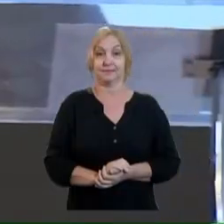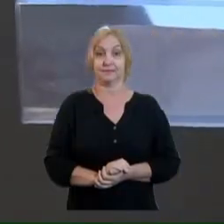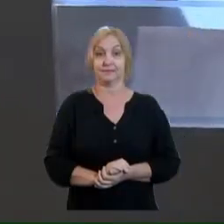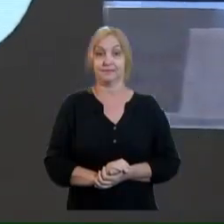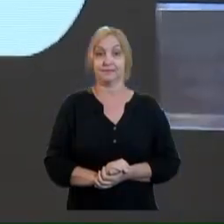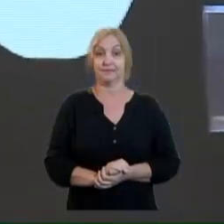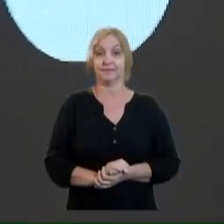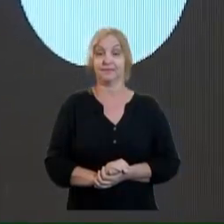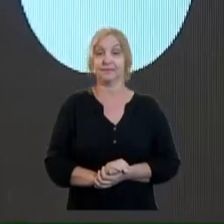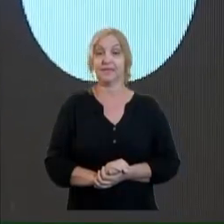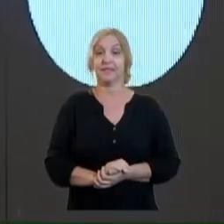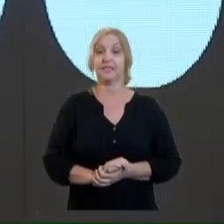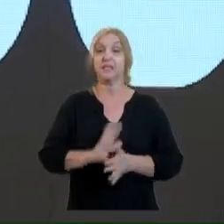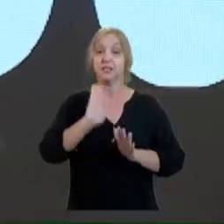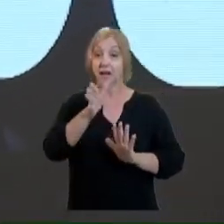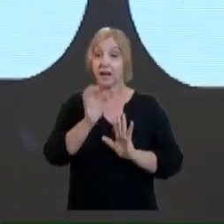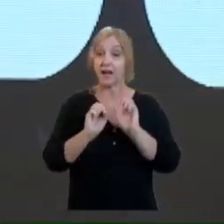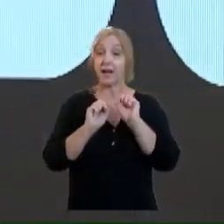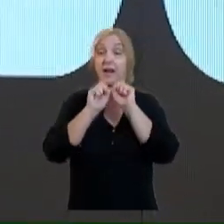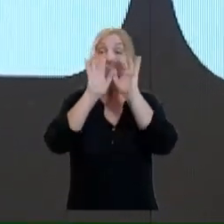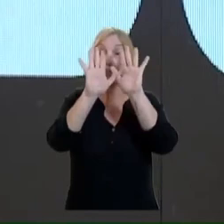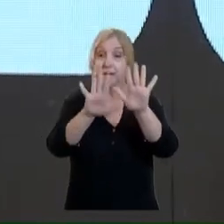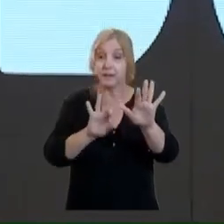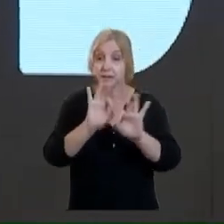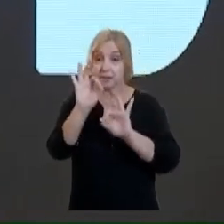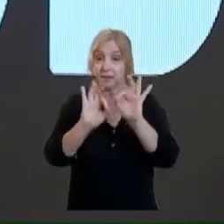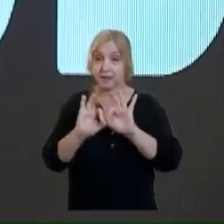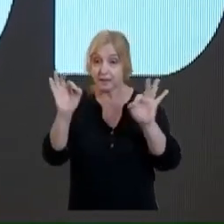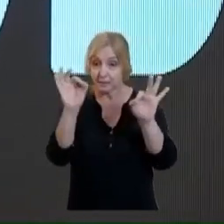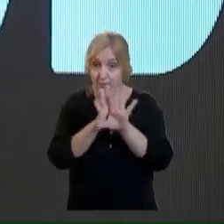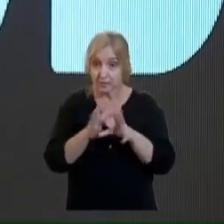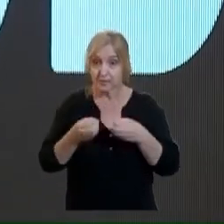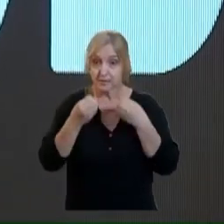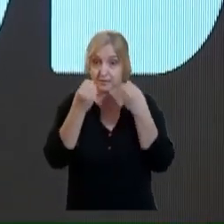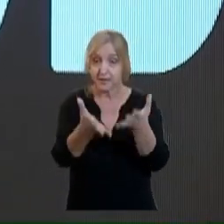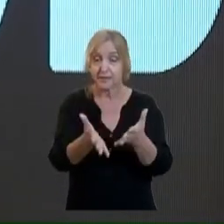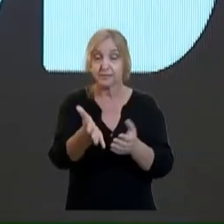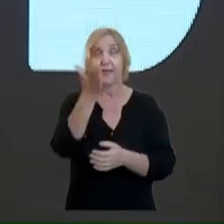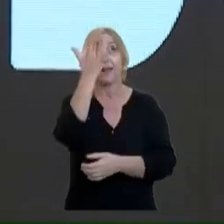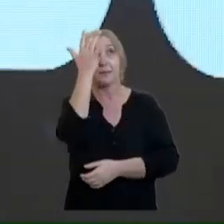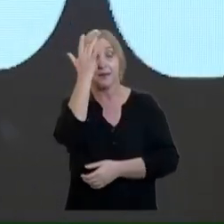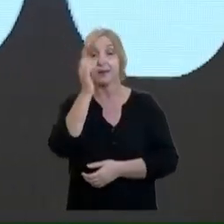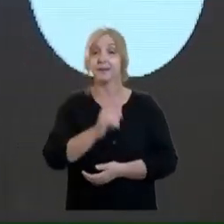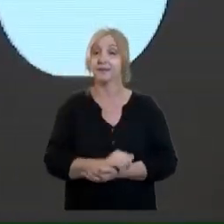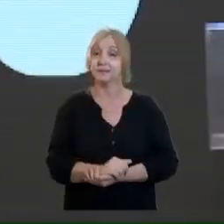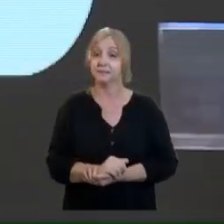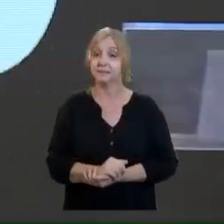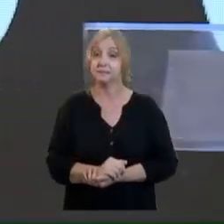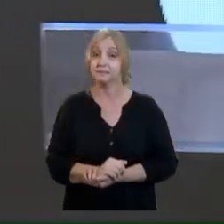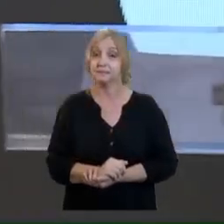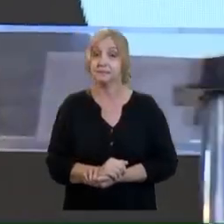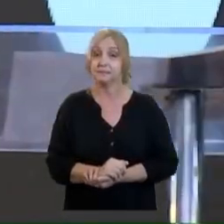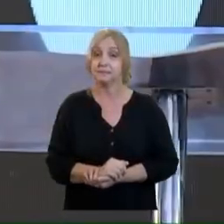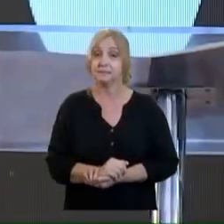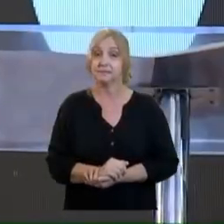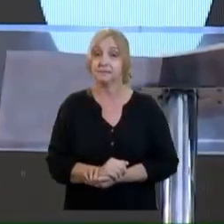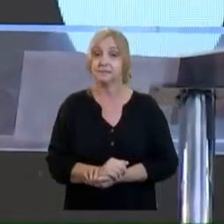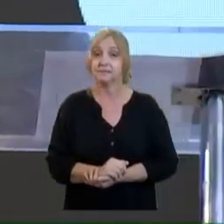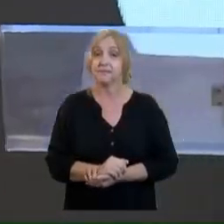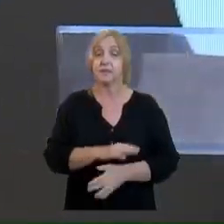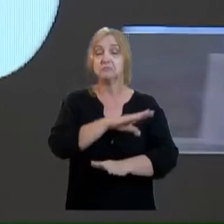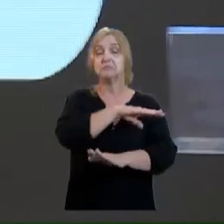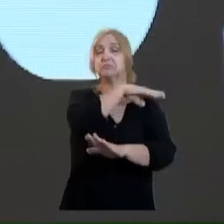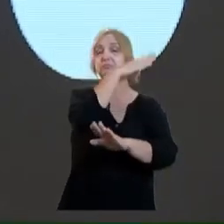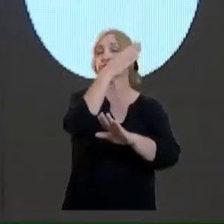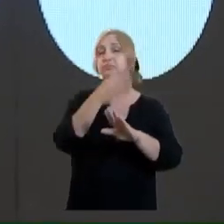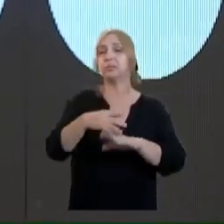Ele já tem a bênção preparada para você hoje, amanhã, durante o tempo que Ele marcou